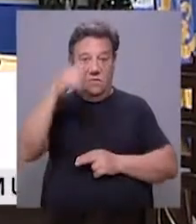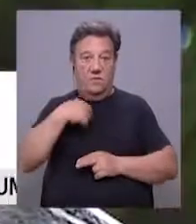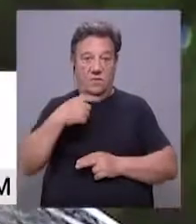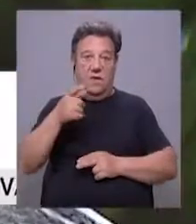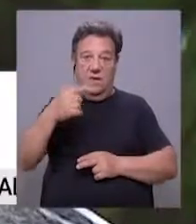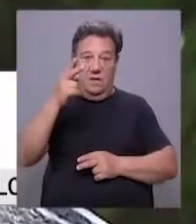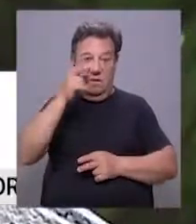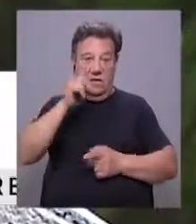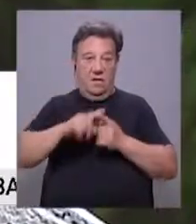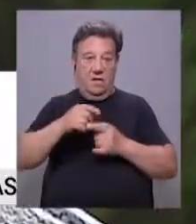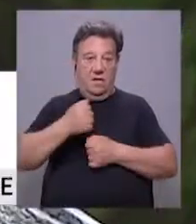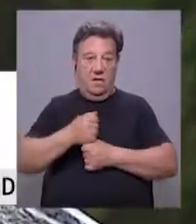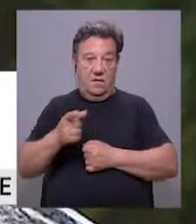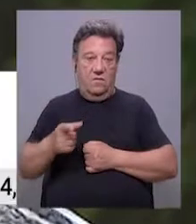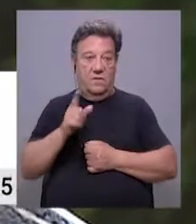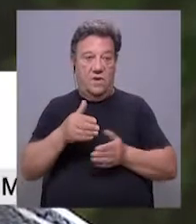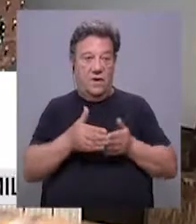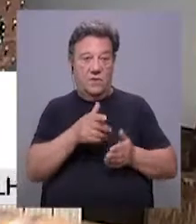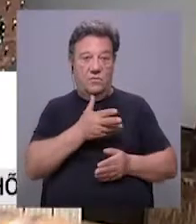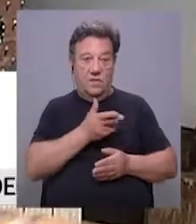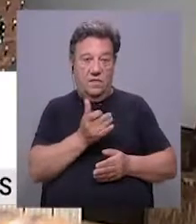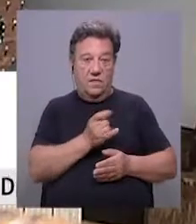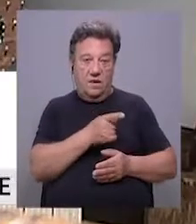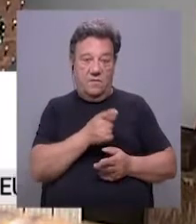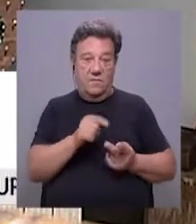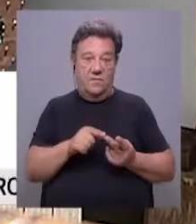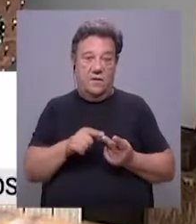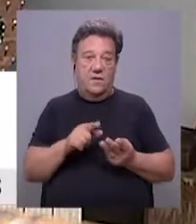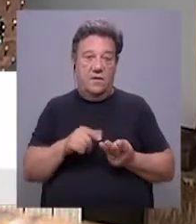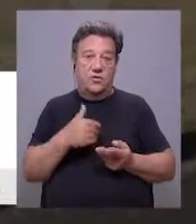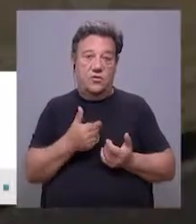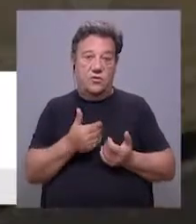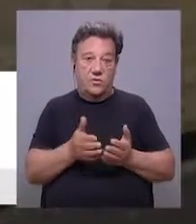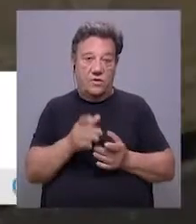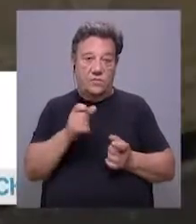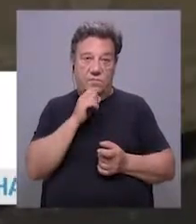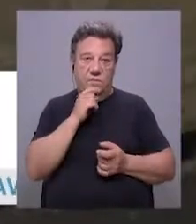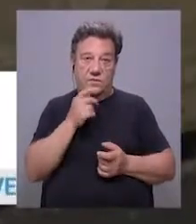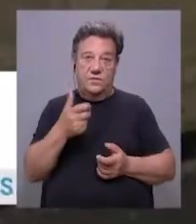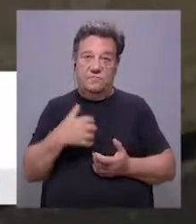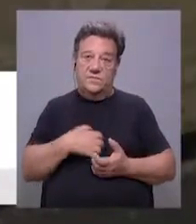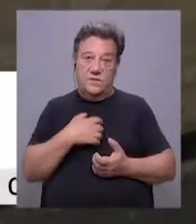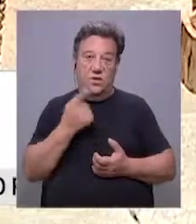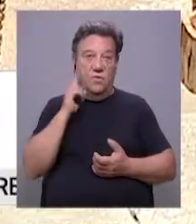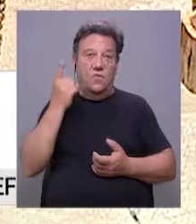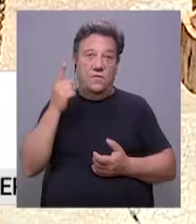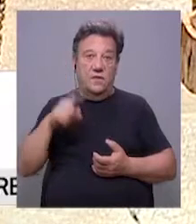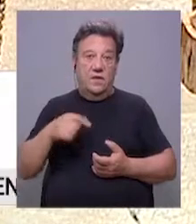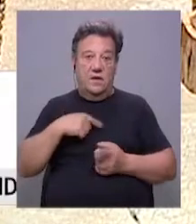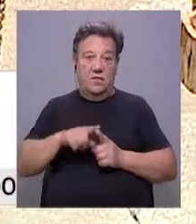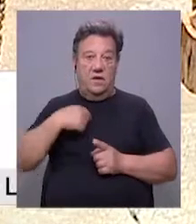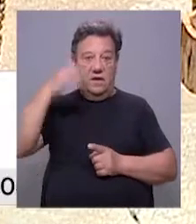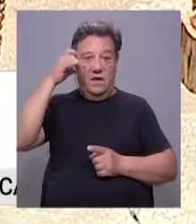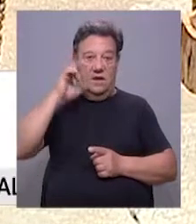guerreiro, temos também o recanto do dragão. Também estamos a proporcionar a todas as pessoas que se possam sentir, por um dia, reis e